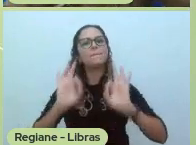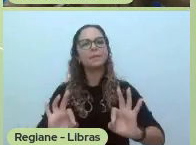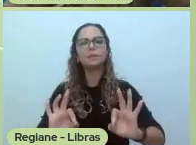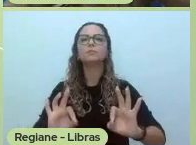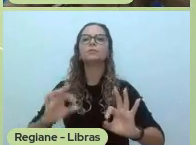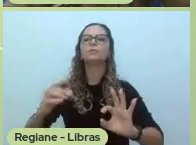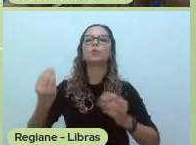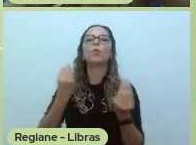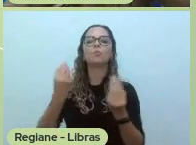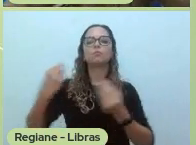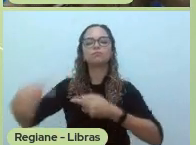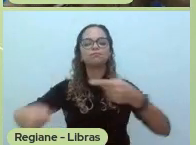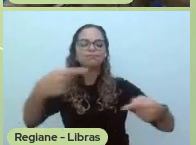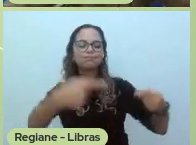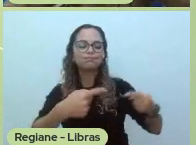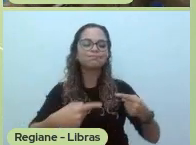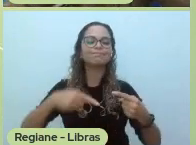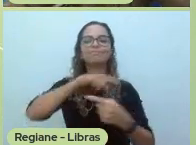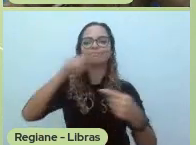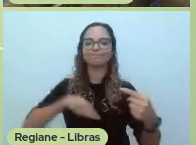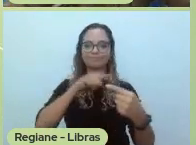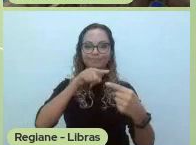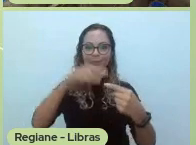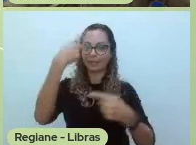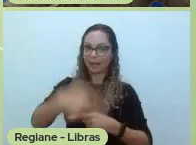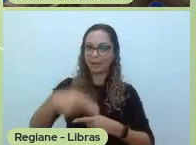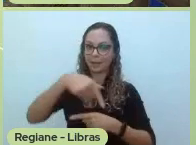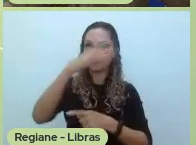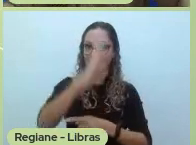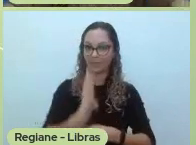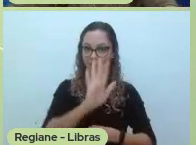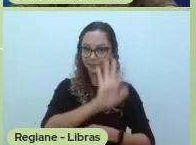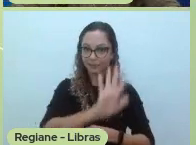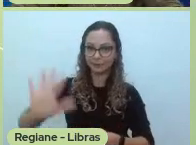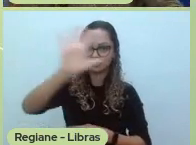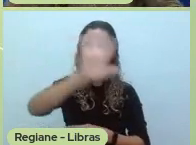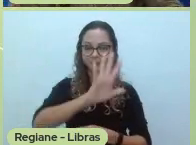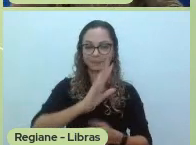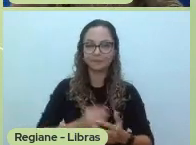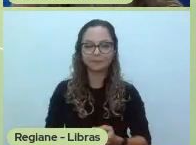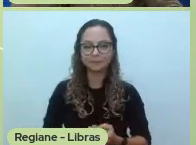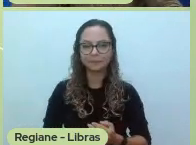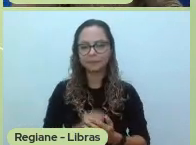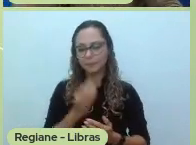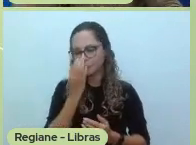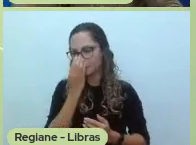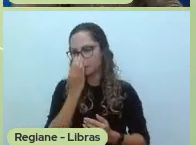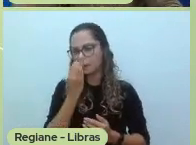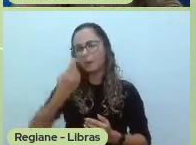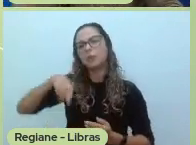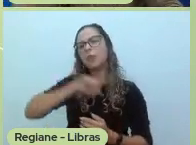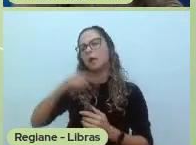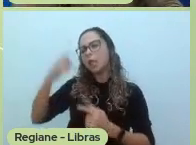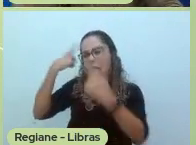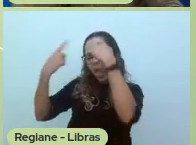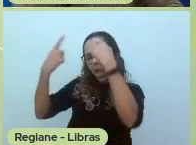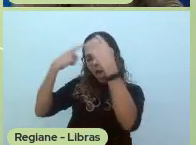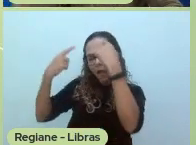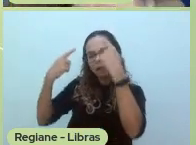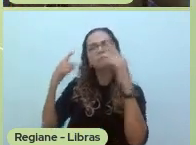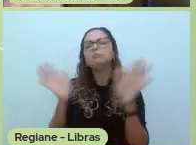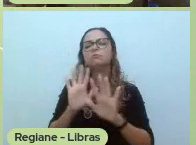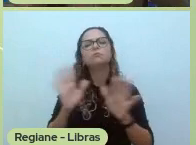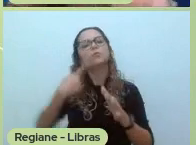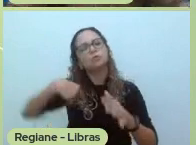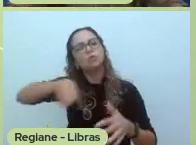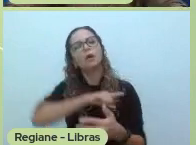e ações, em causas de Estado, para o Brasil. Nós não reinventamos a roda, então fazemos parcerias com outras